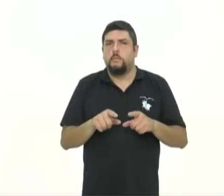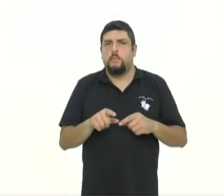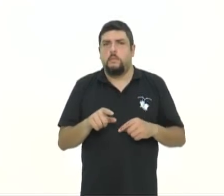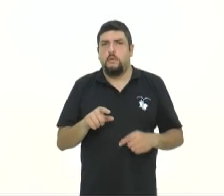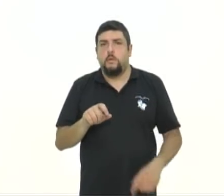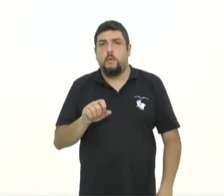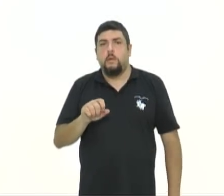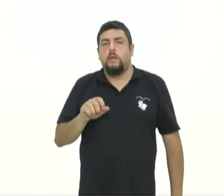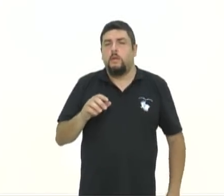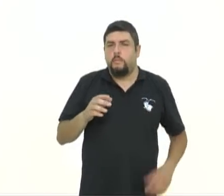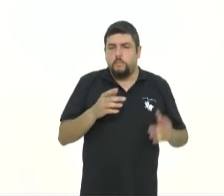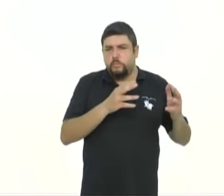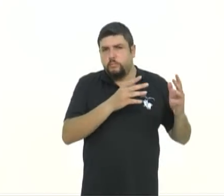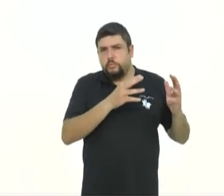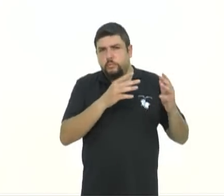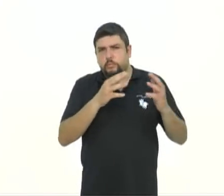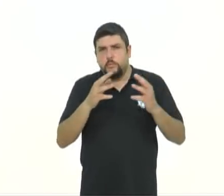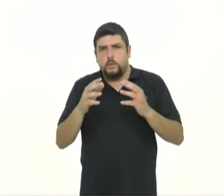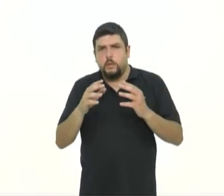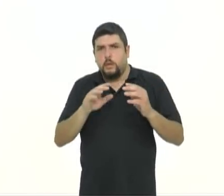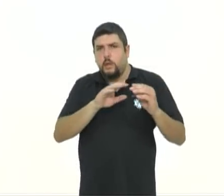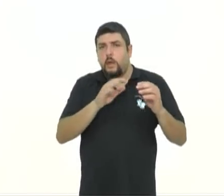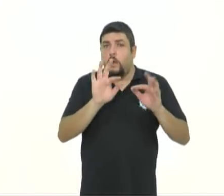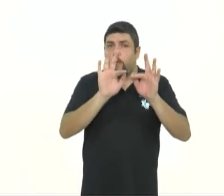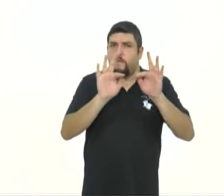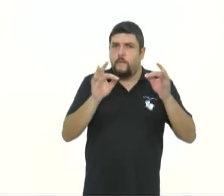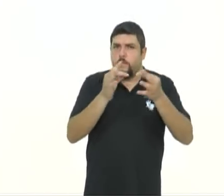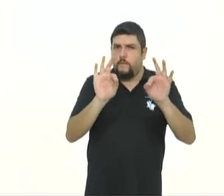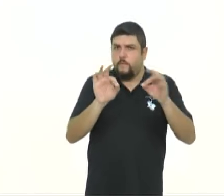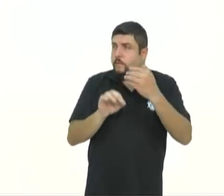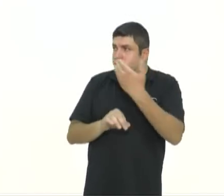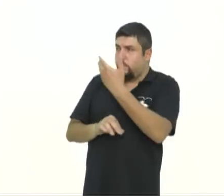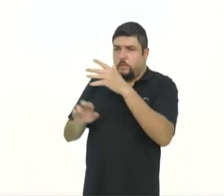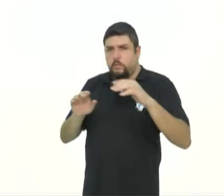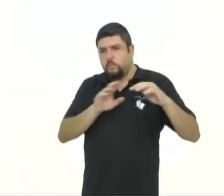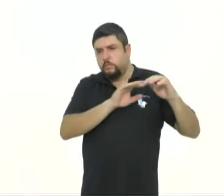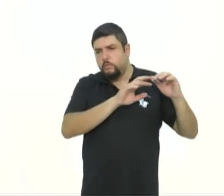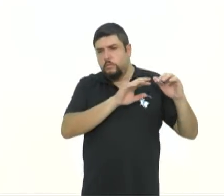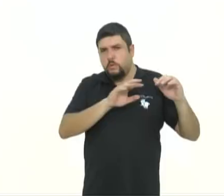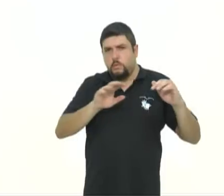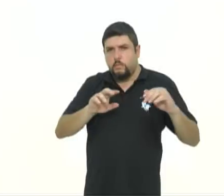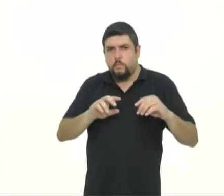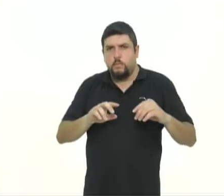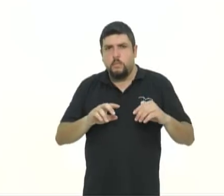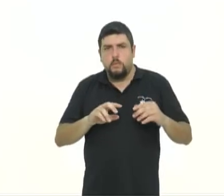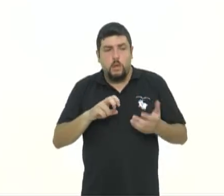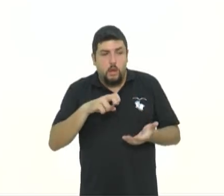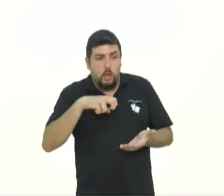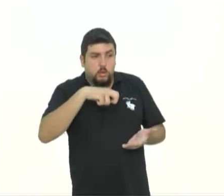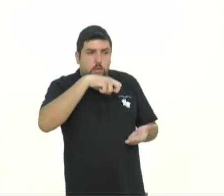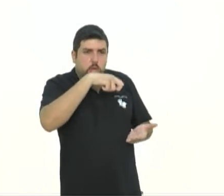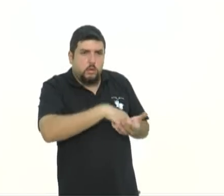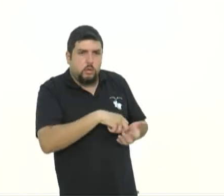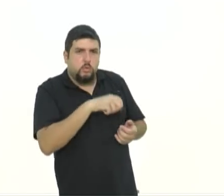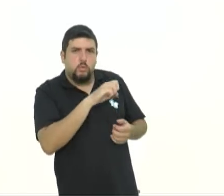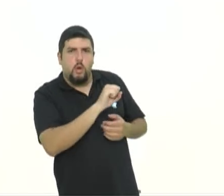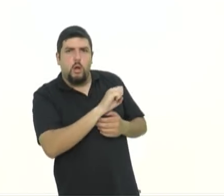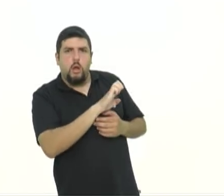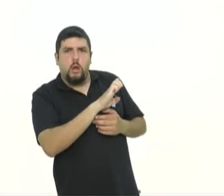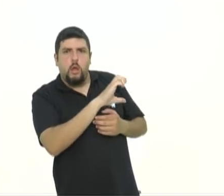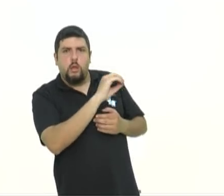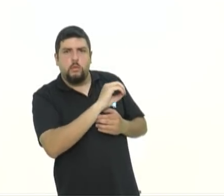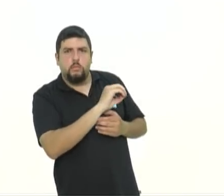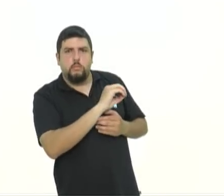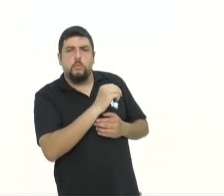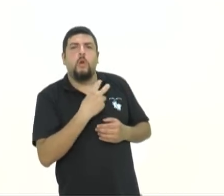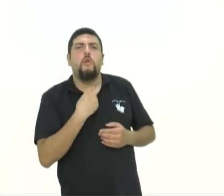pensamento, observem aqui a presença do ponto final, né? Então, depois de castigou o eco, fecha a vírgula ali, retirando-lhe